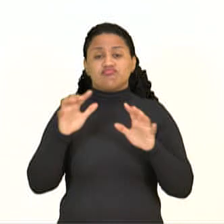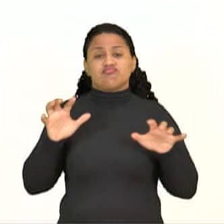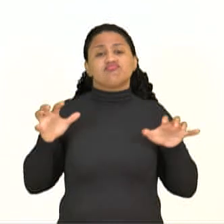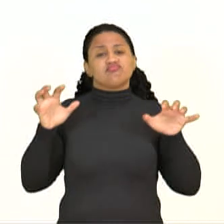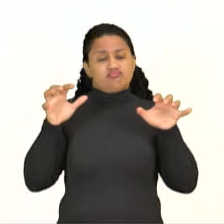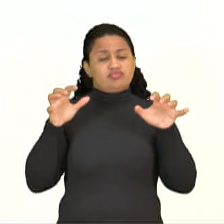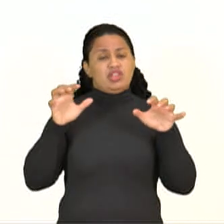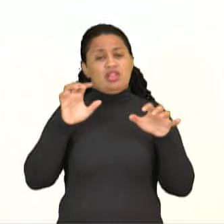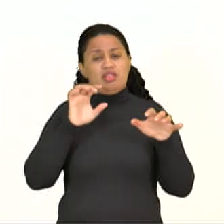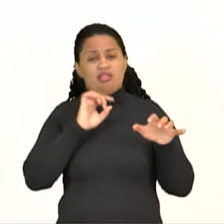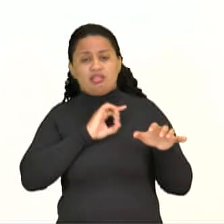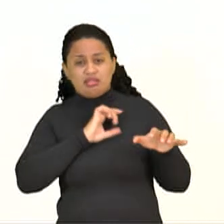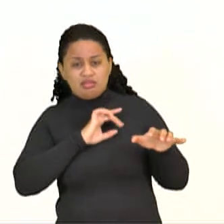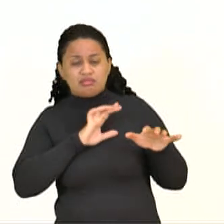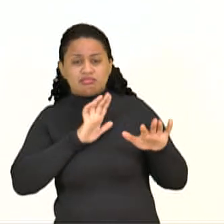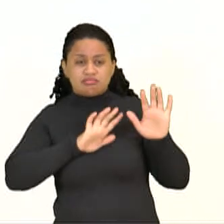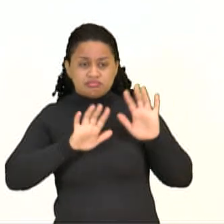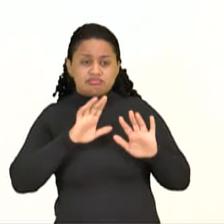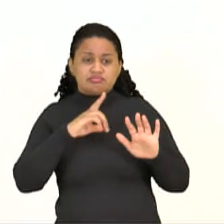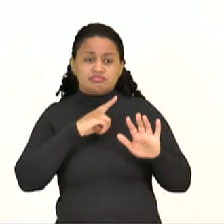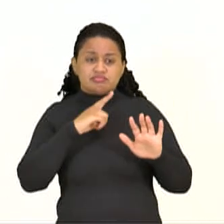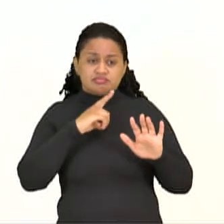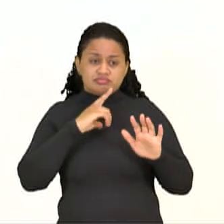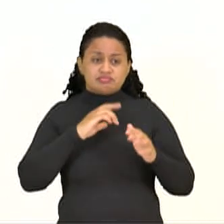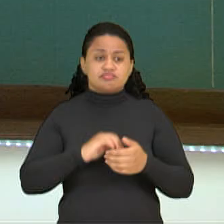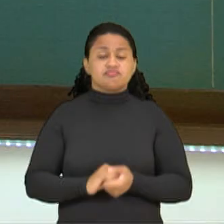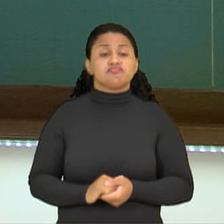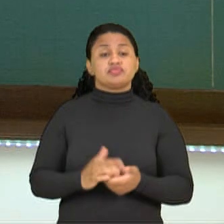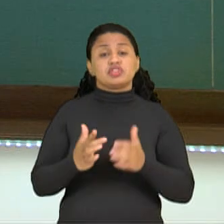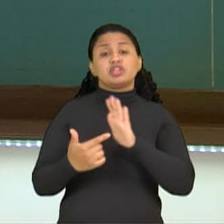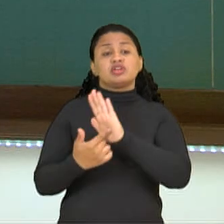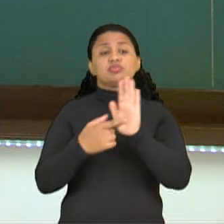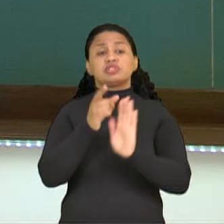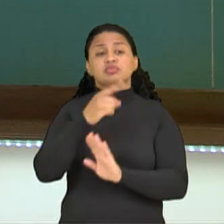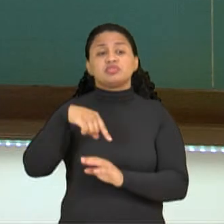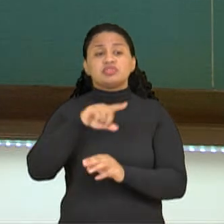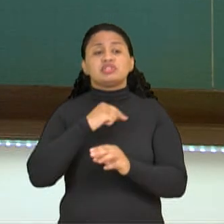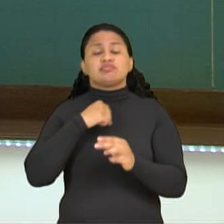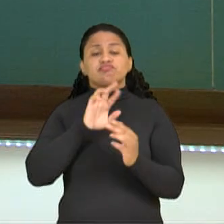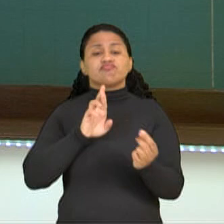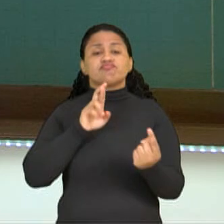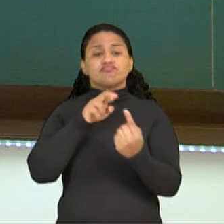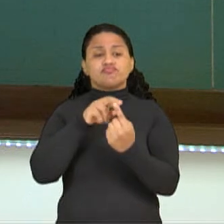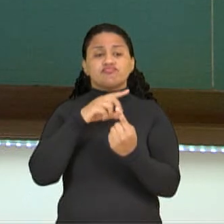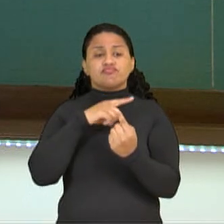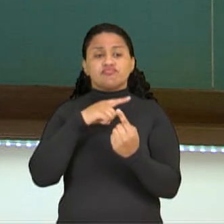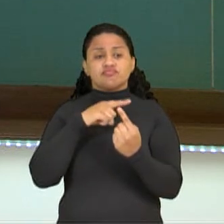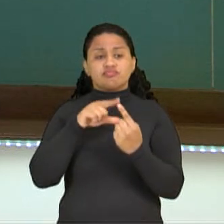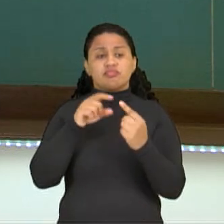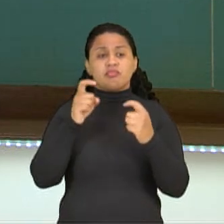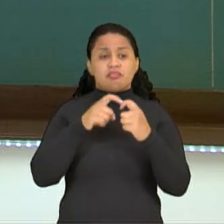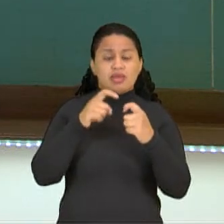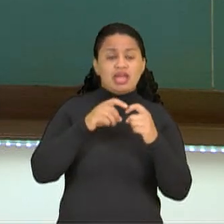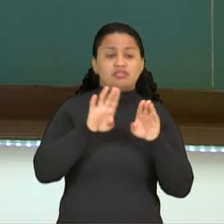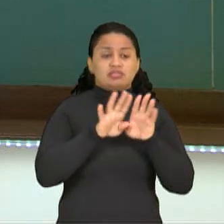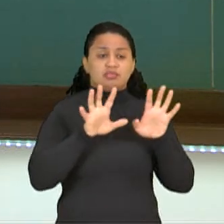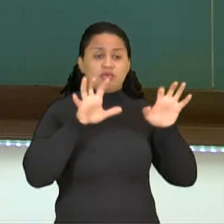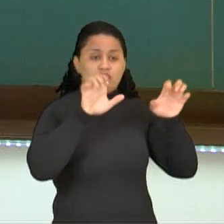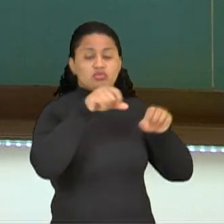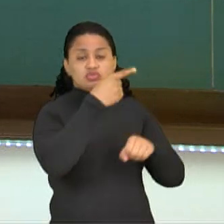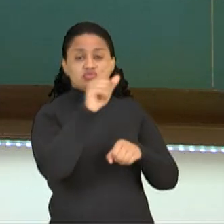Drácula, que será o próximo a ser resenhado. Queria destacar aqui essas referências, né? O Médico e o Monstro é uma